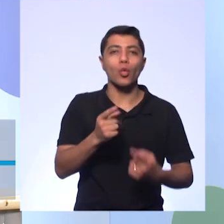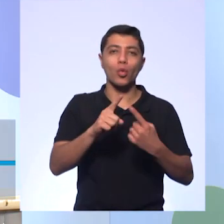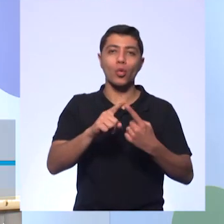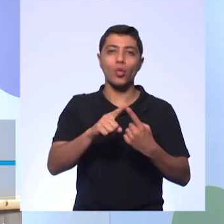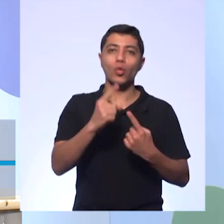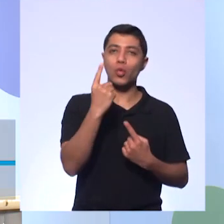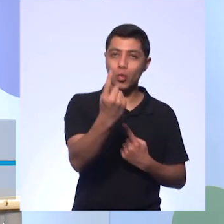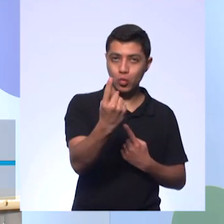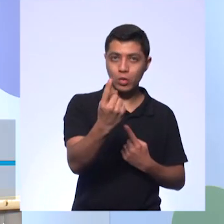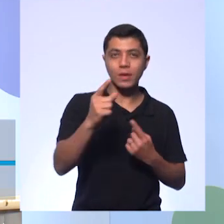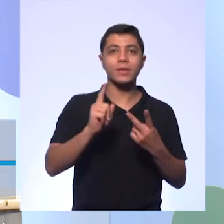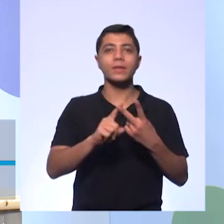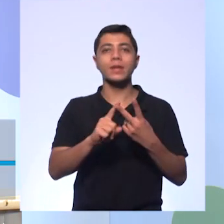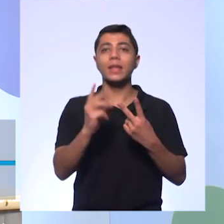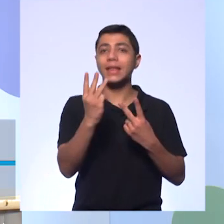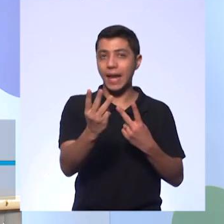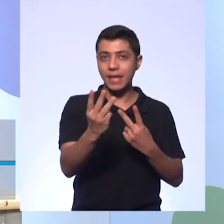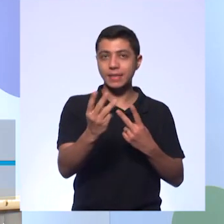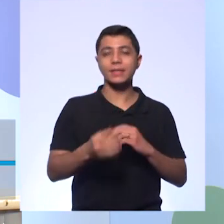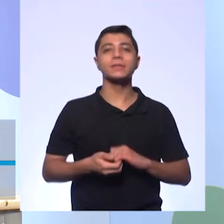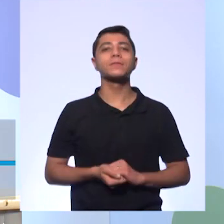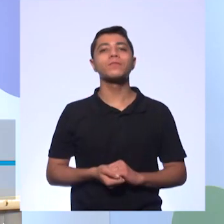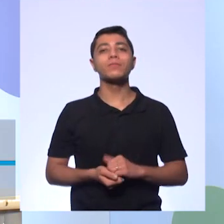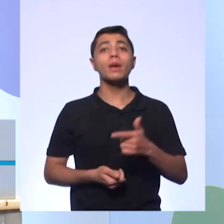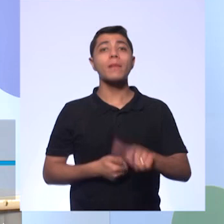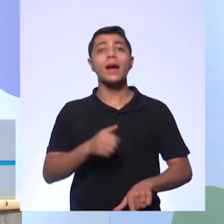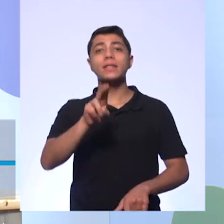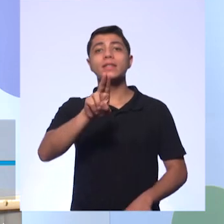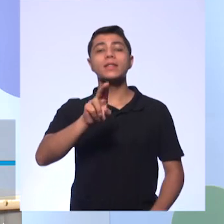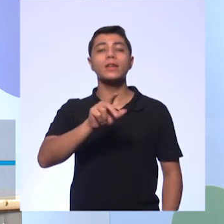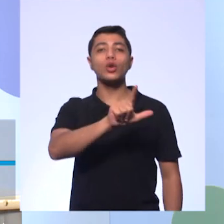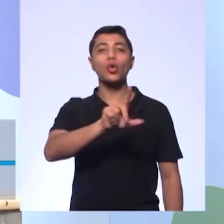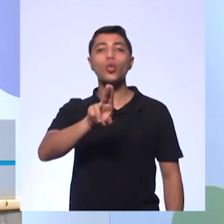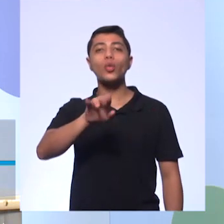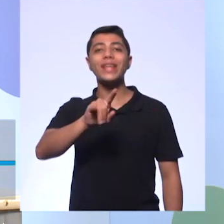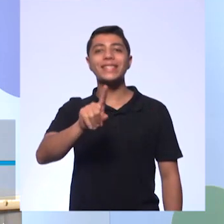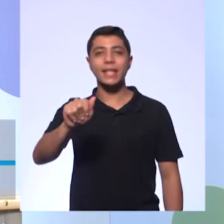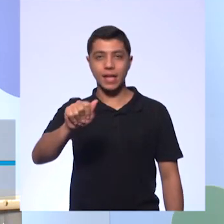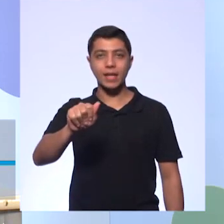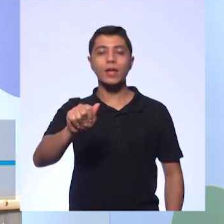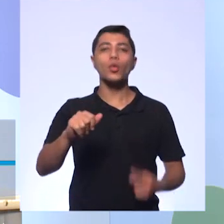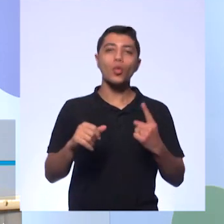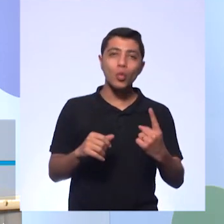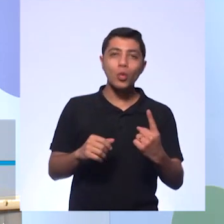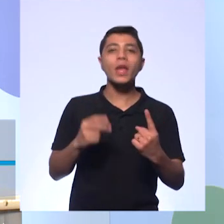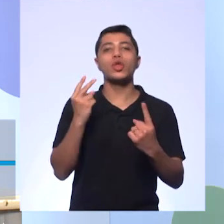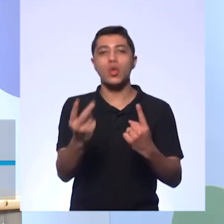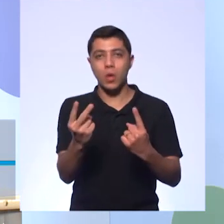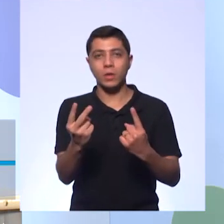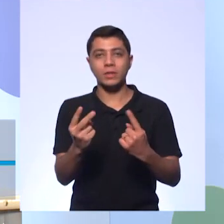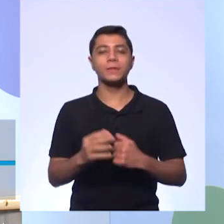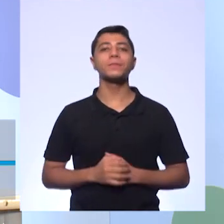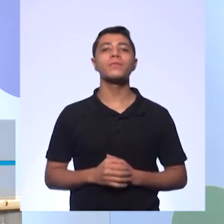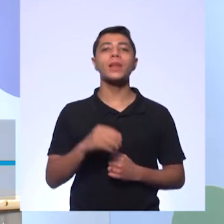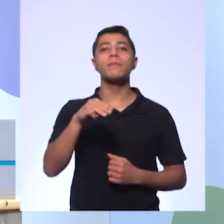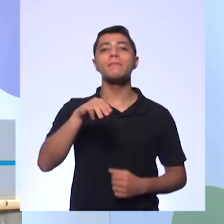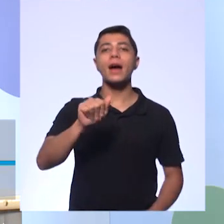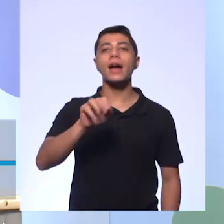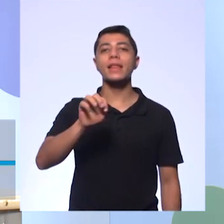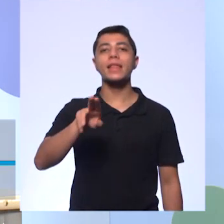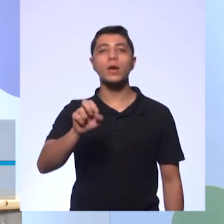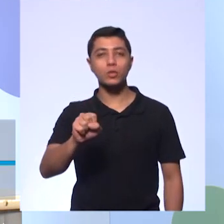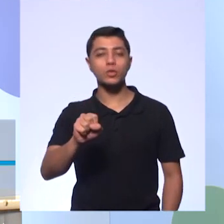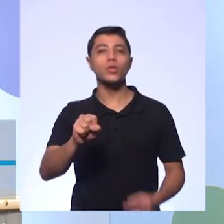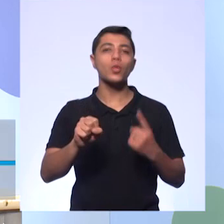Que mais aqui? A Luísa, 1 e 2. Mateus, 1 e 3. Raíssa, 1